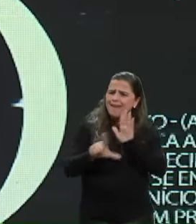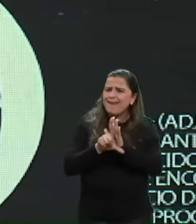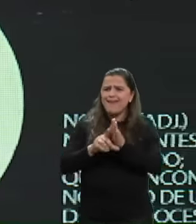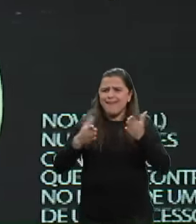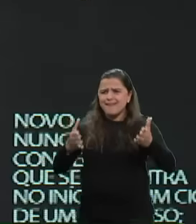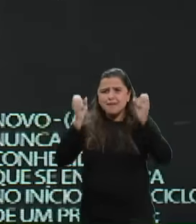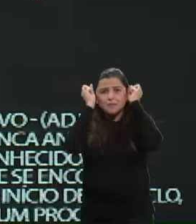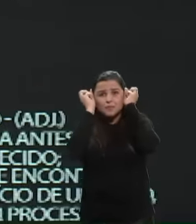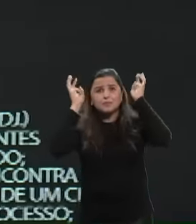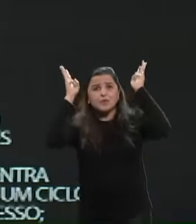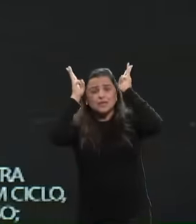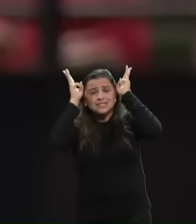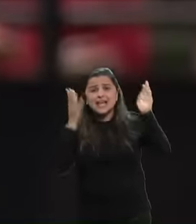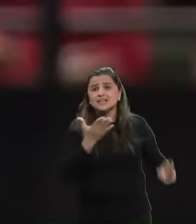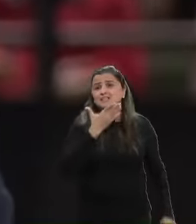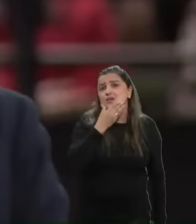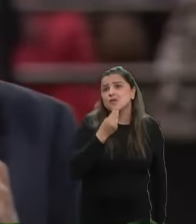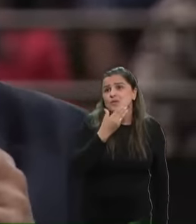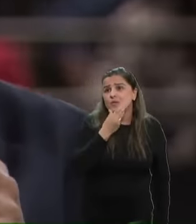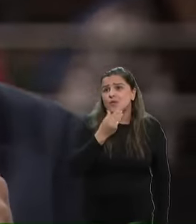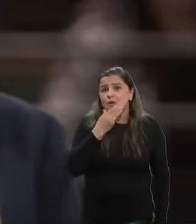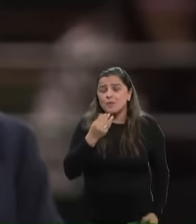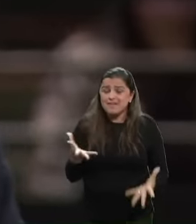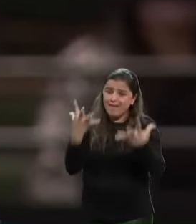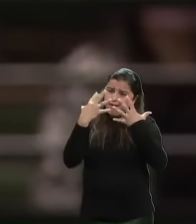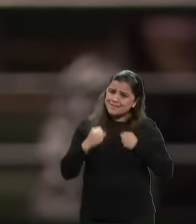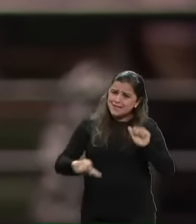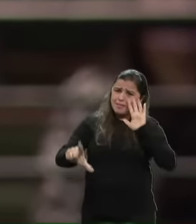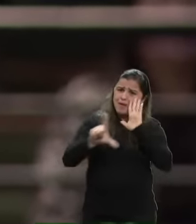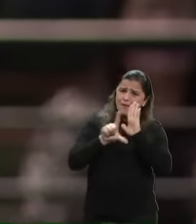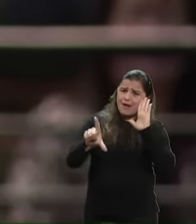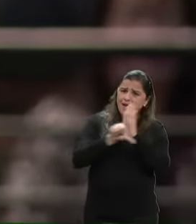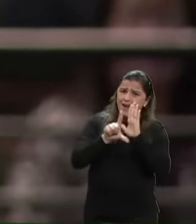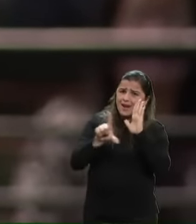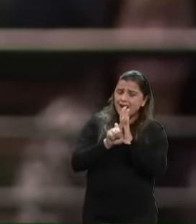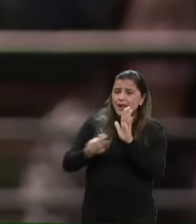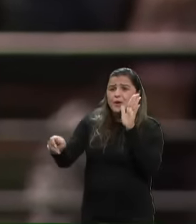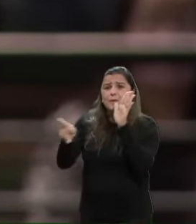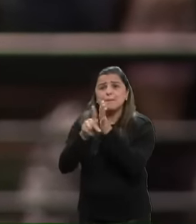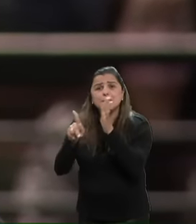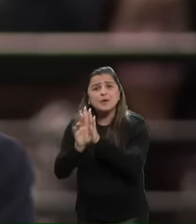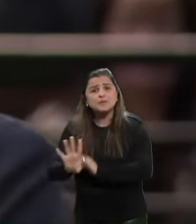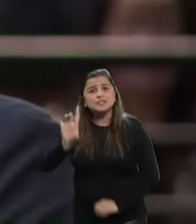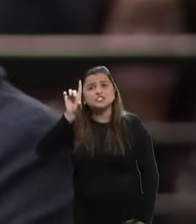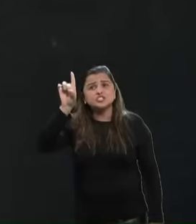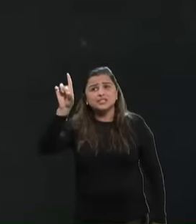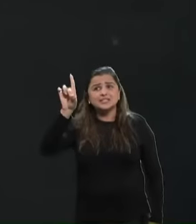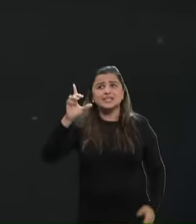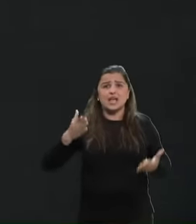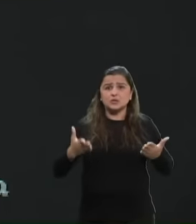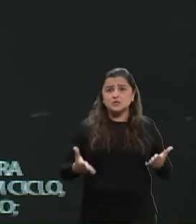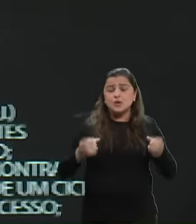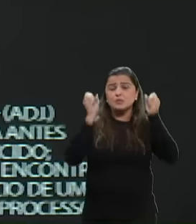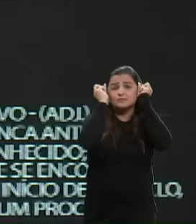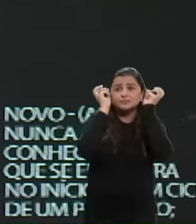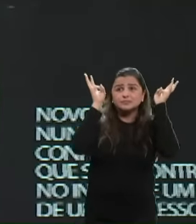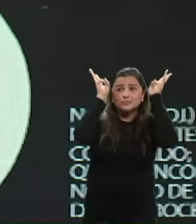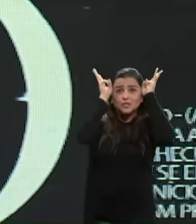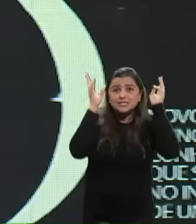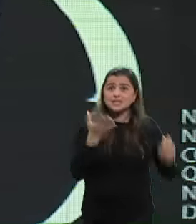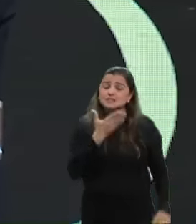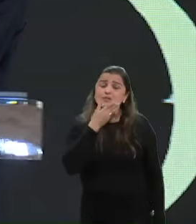Moisés, o homem que recebeu as tábuas da lei escrita por el dedo de Deus. Estou falando de Moisés,